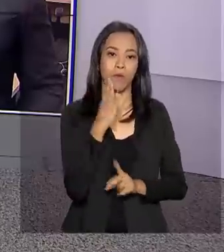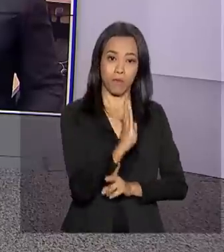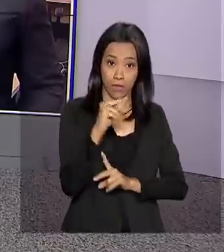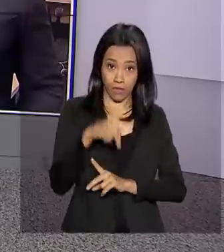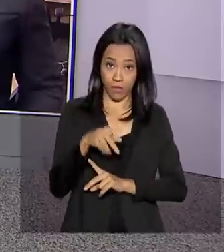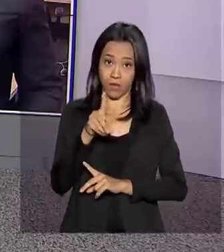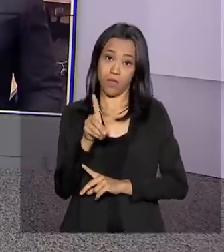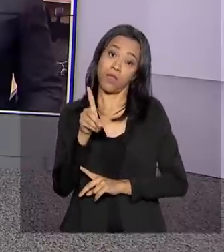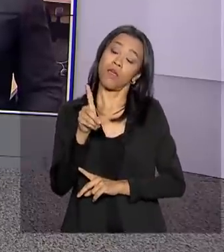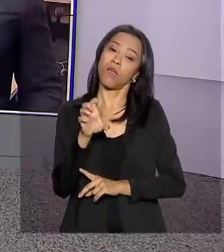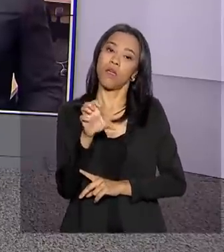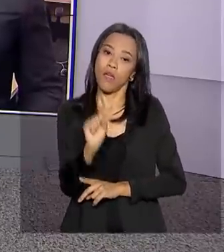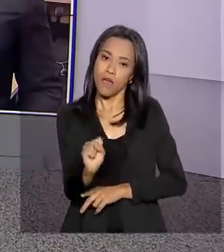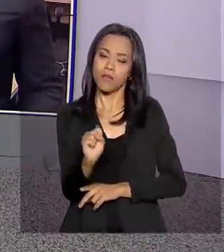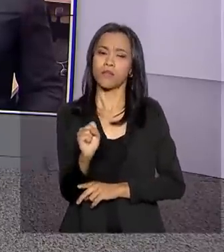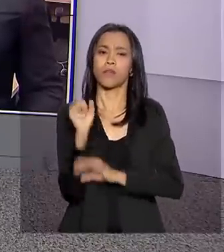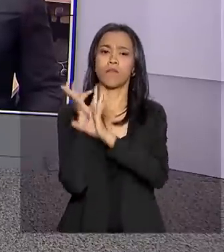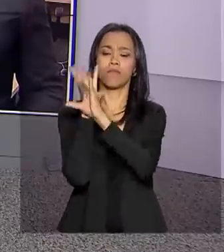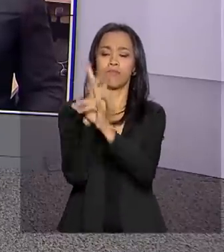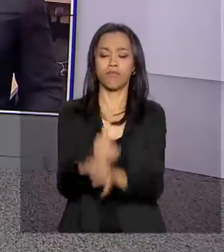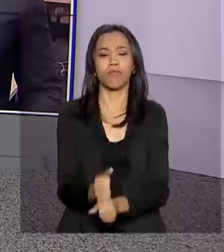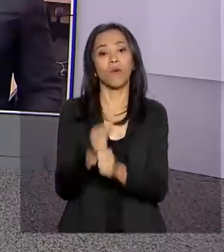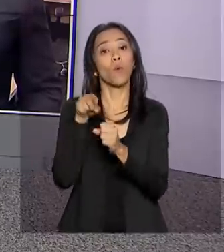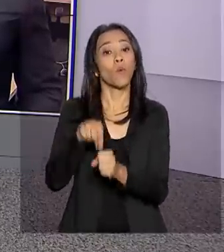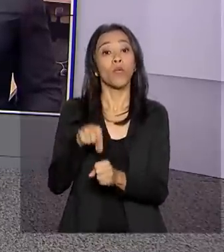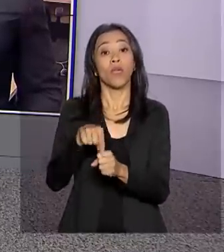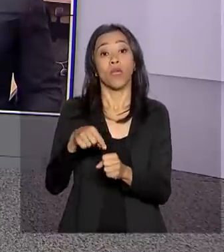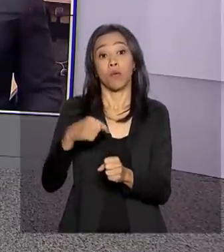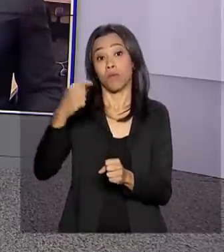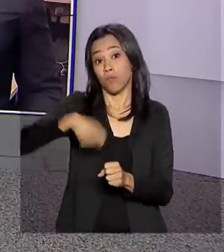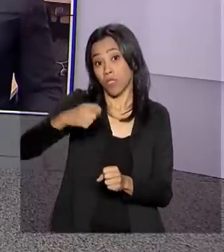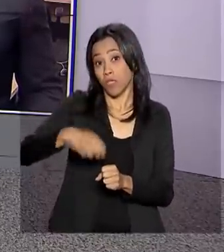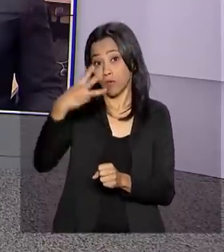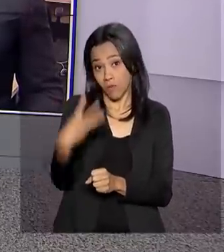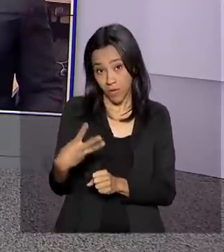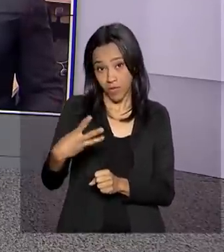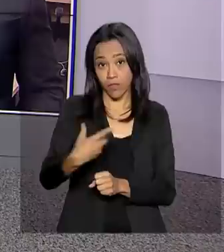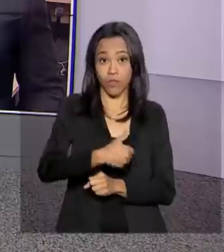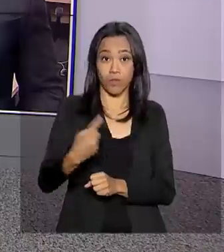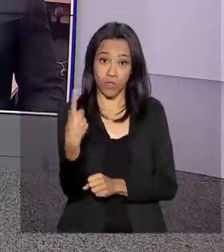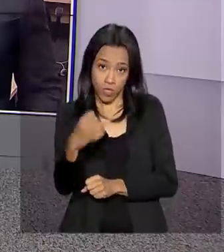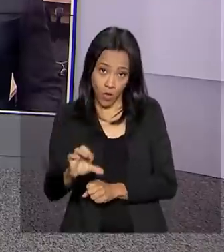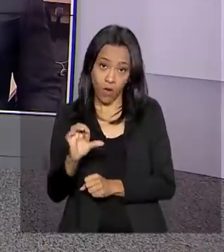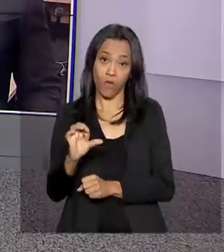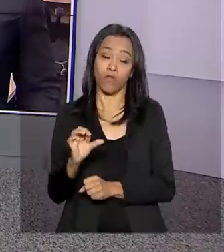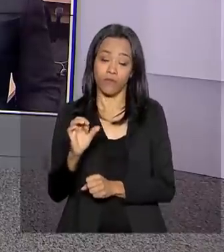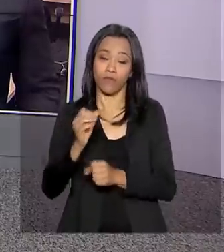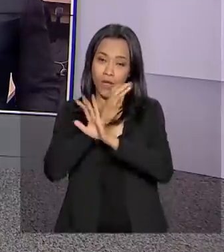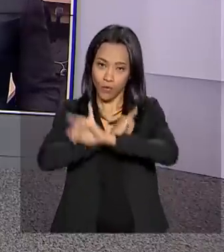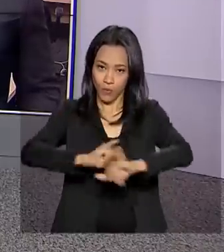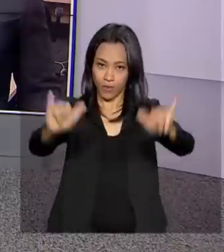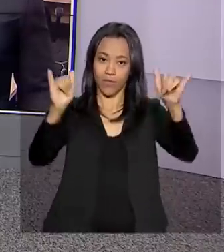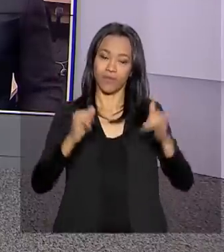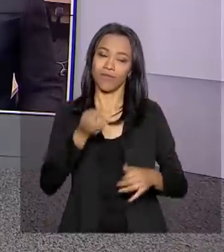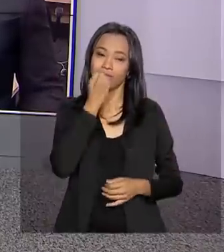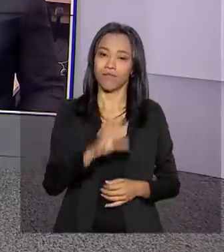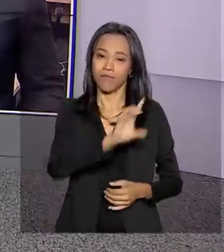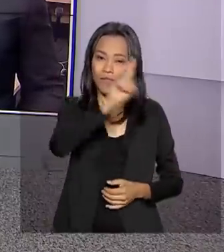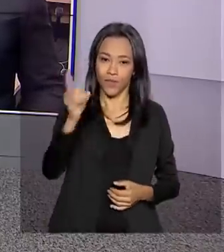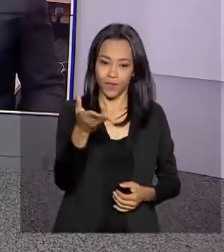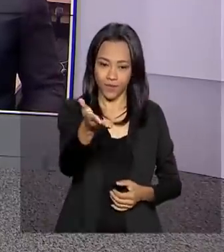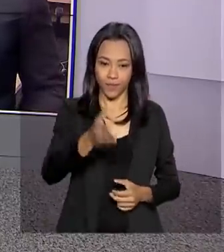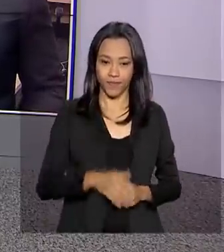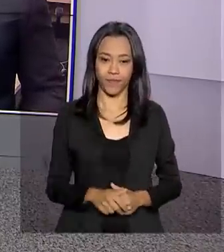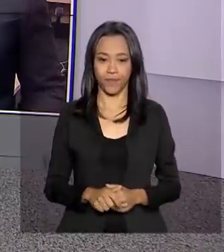resultado financeiro do primeiro trimestre de 2009 vamos então ao rio de janeiro conversar com marcelo castilho e marcelo bom dia